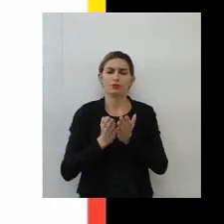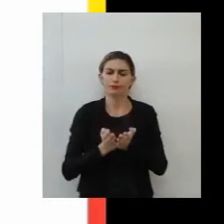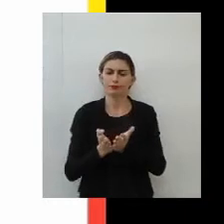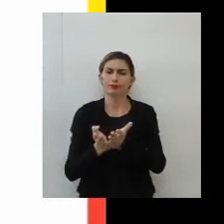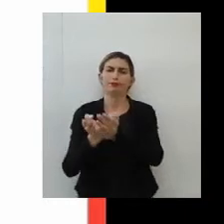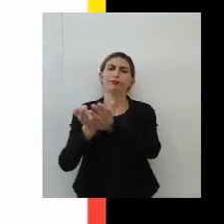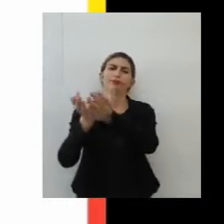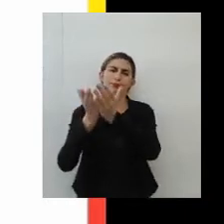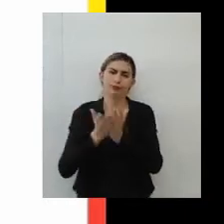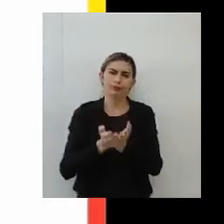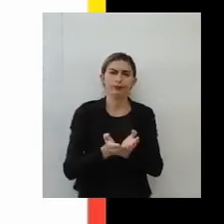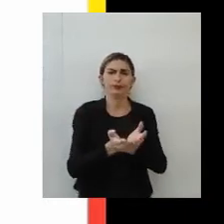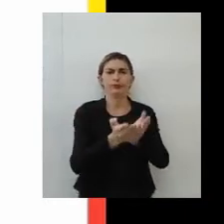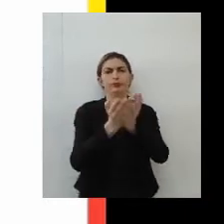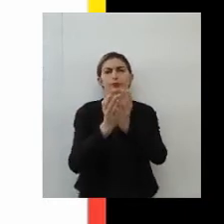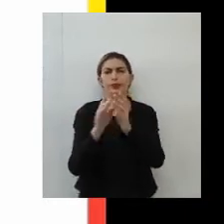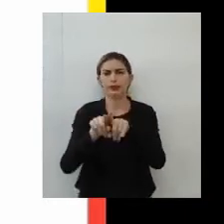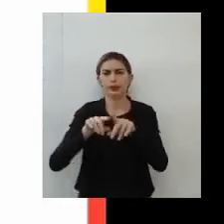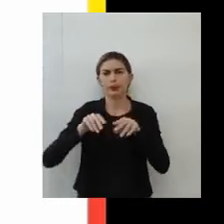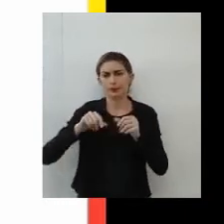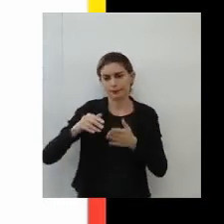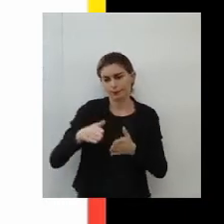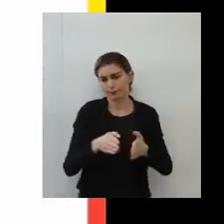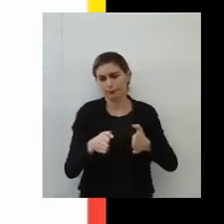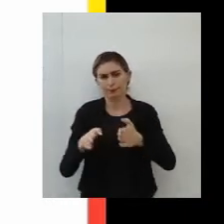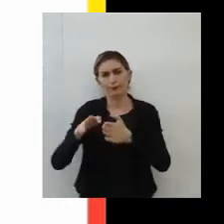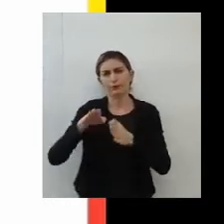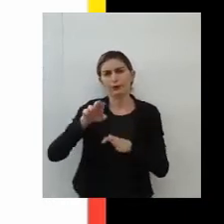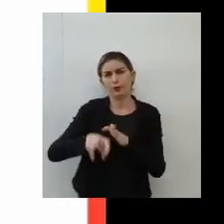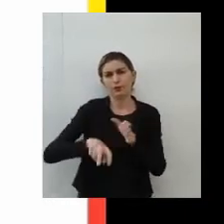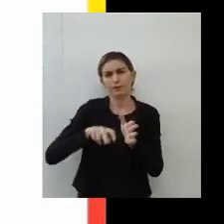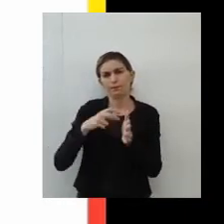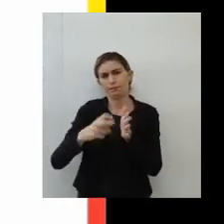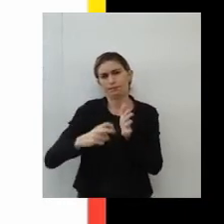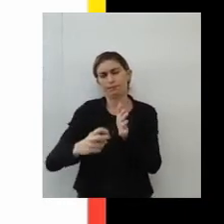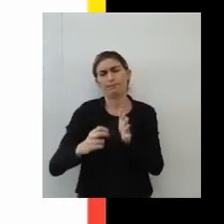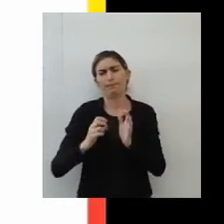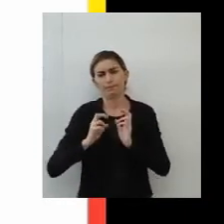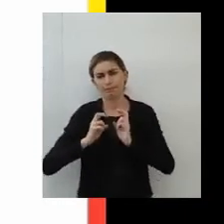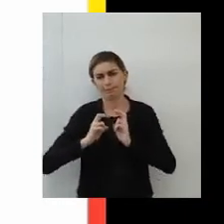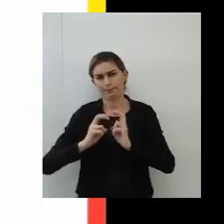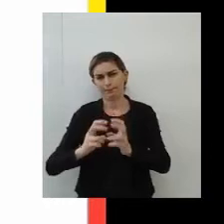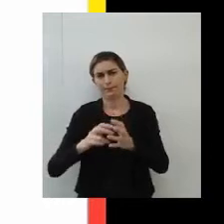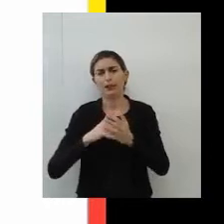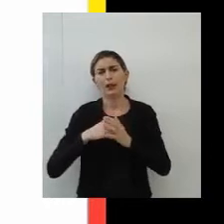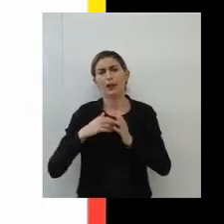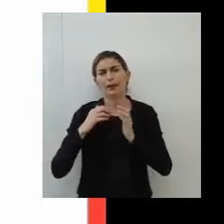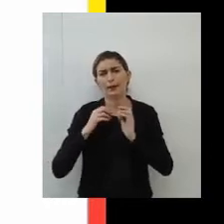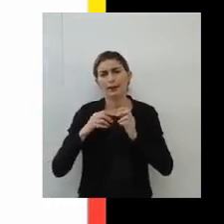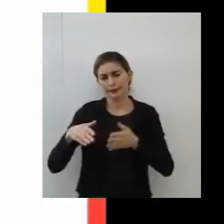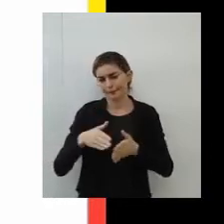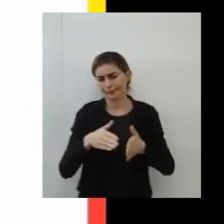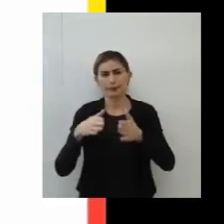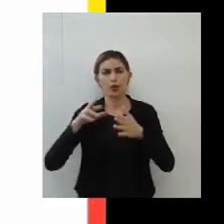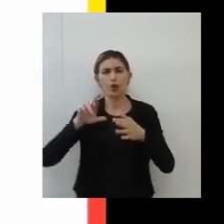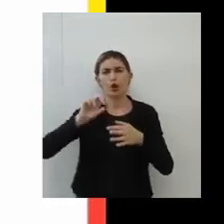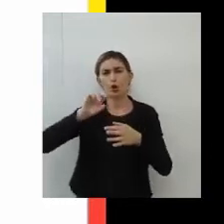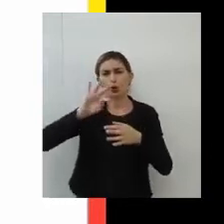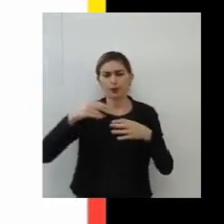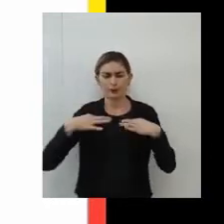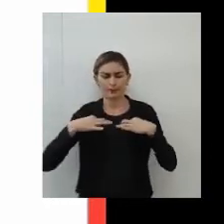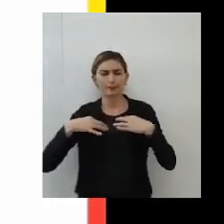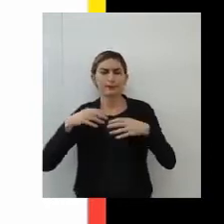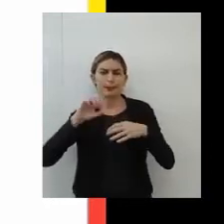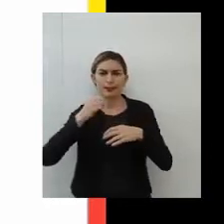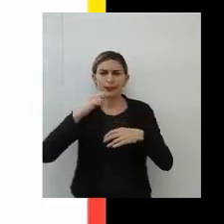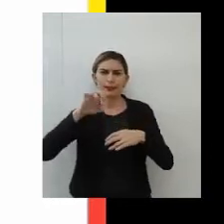e também das viagens por terra na chamada Rota da Seda. Tá certo? Então, a peste chegou